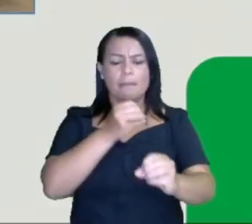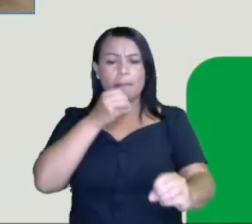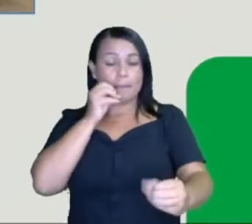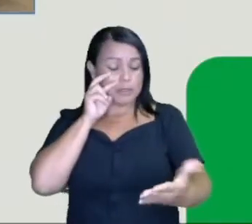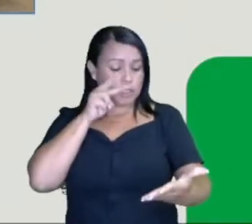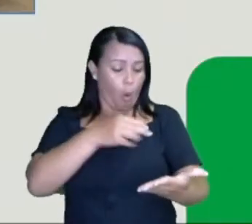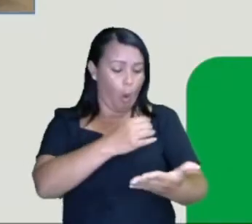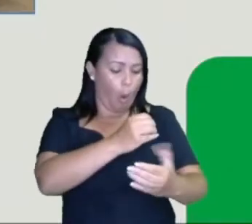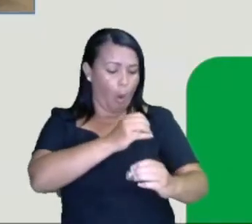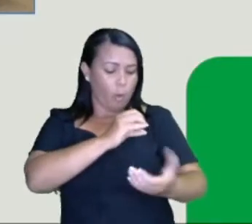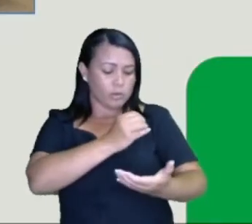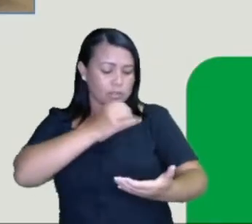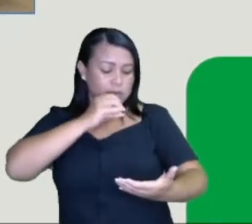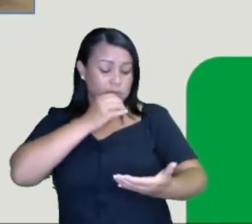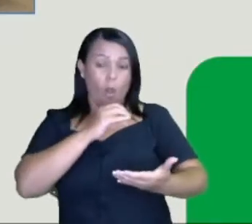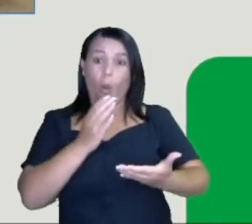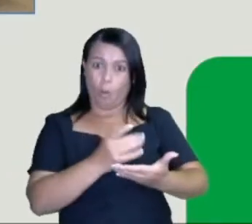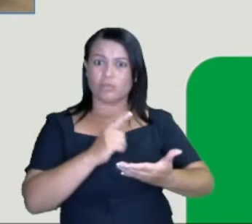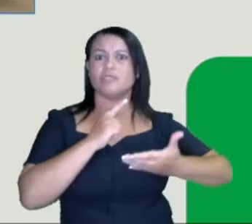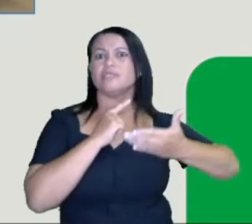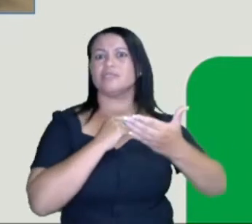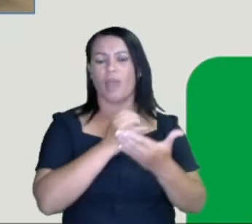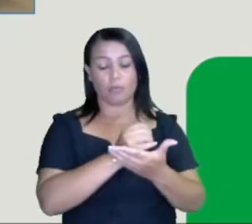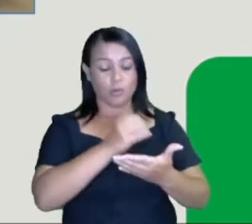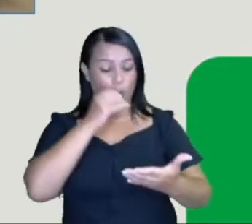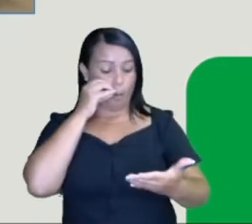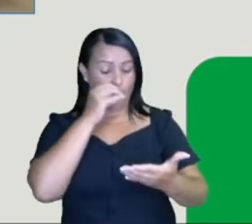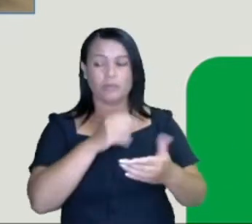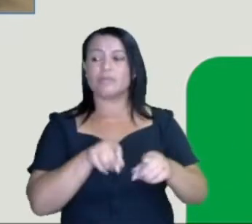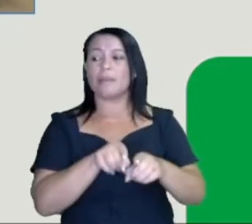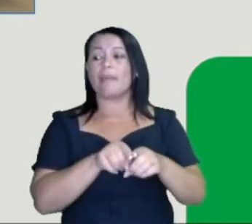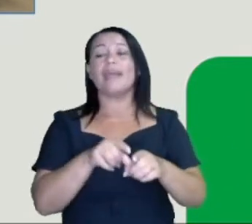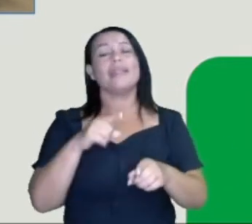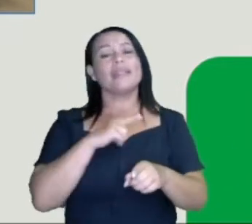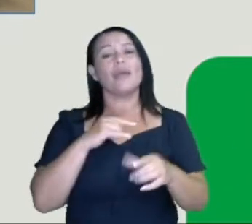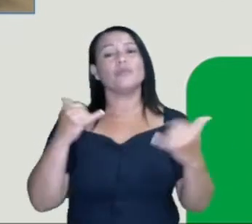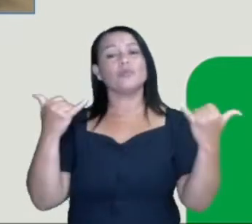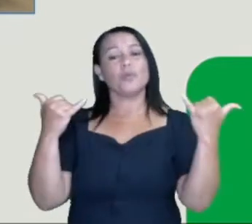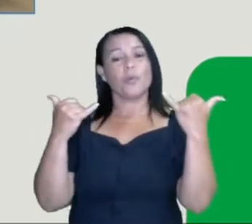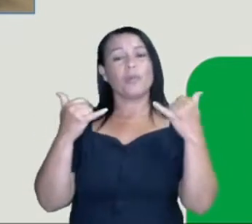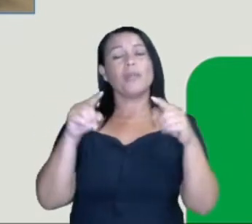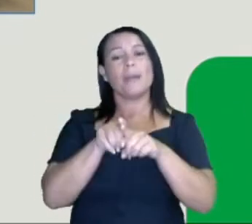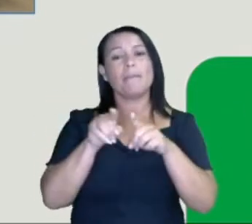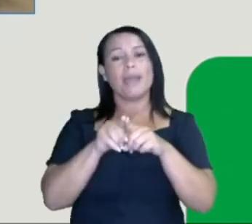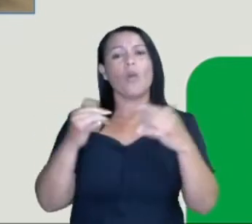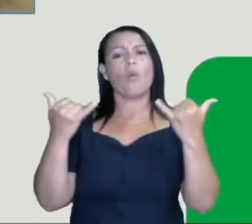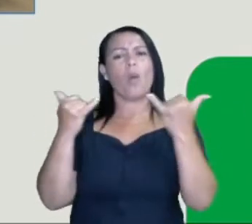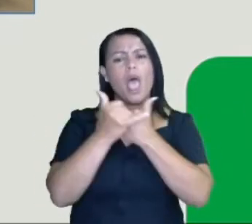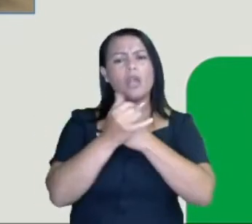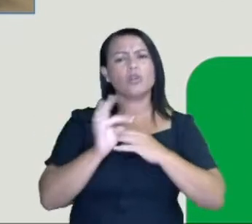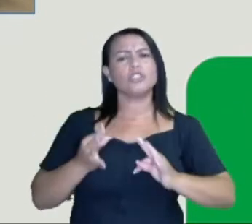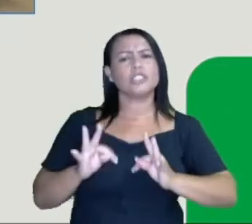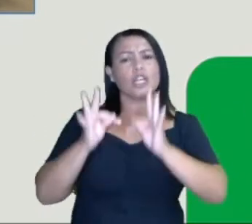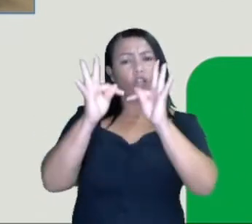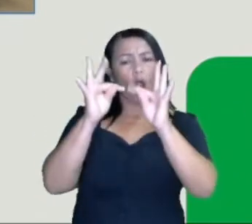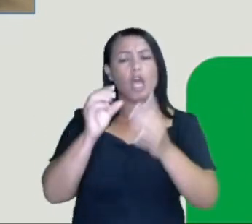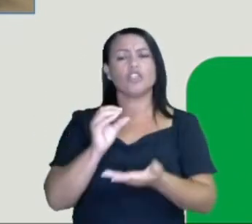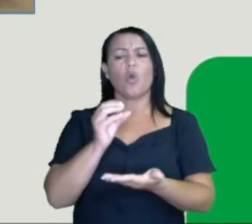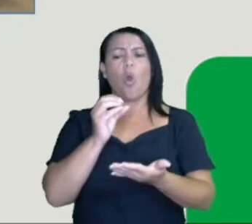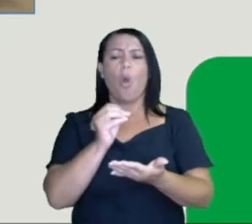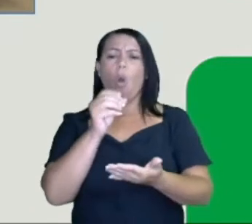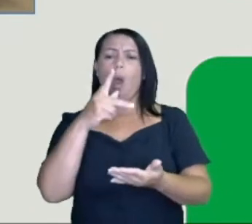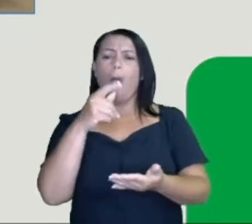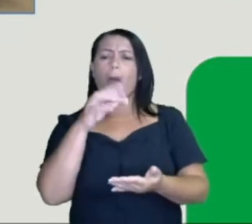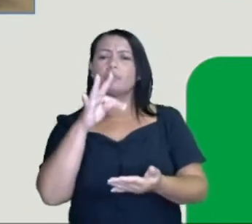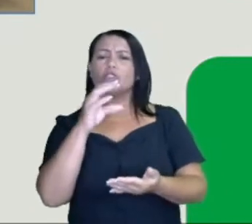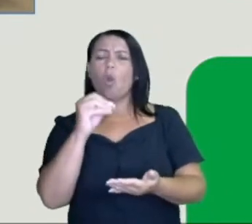temos hoje o microscópio óptico e o microscópio eletrônico. O microscópio óptico é o mais comum, utilizado em escolas